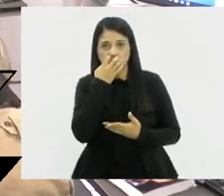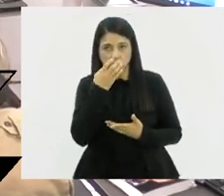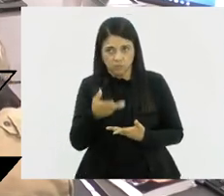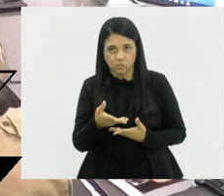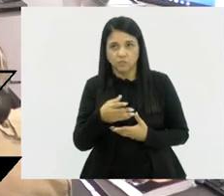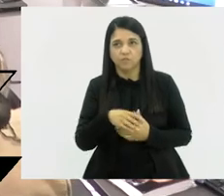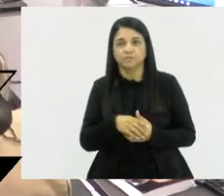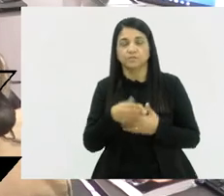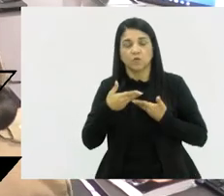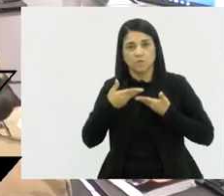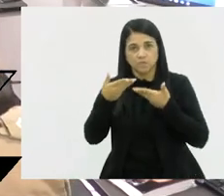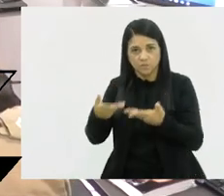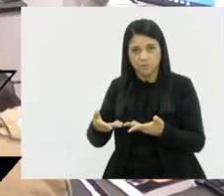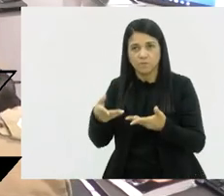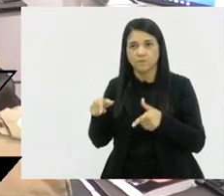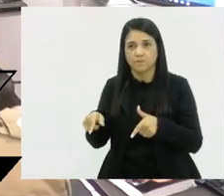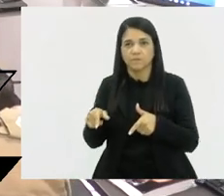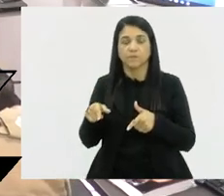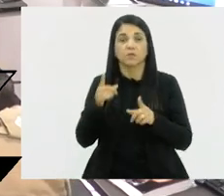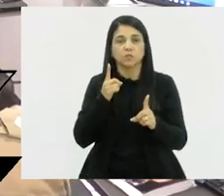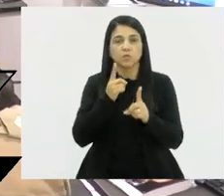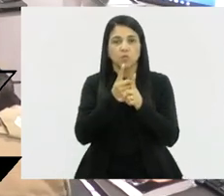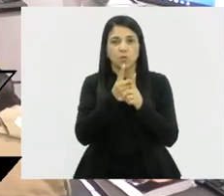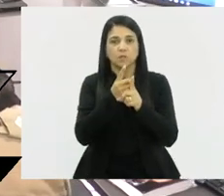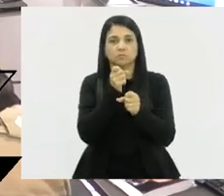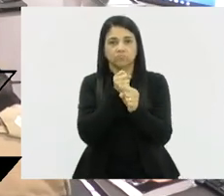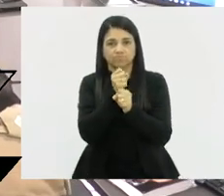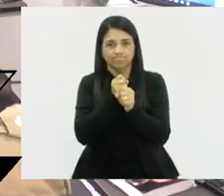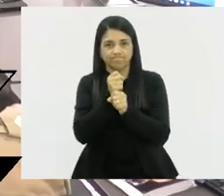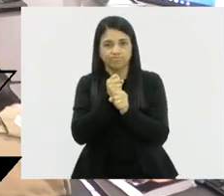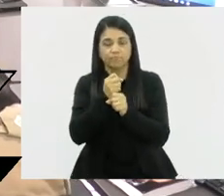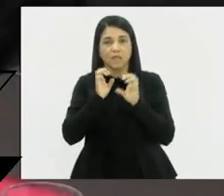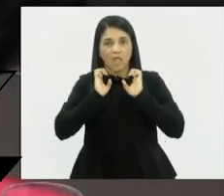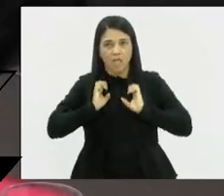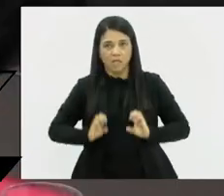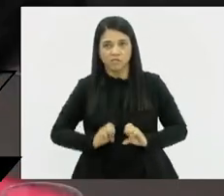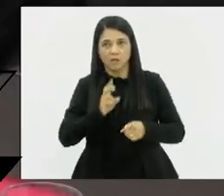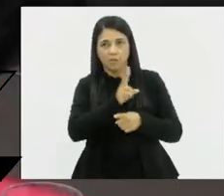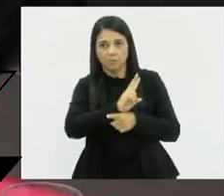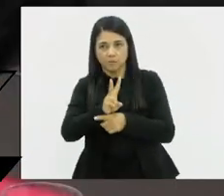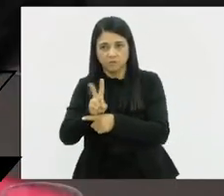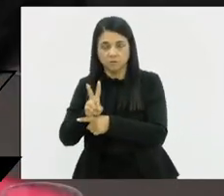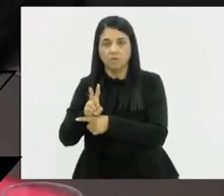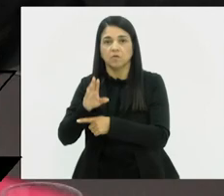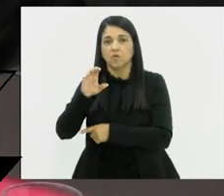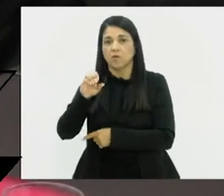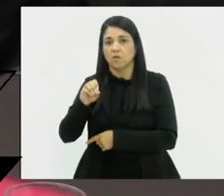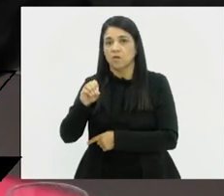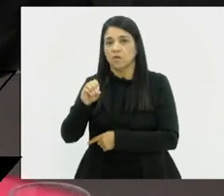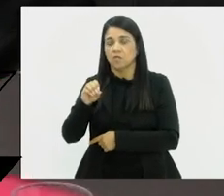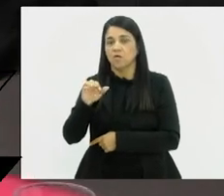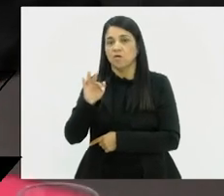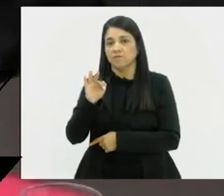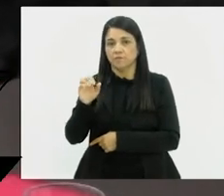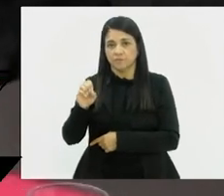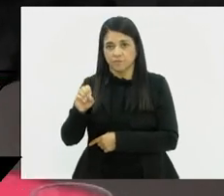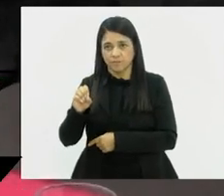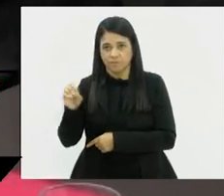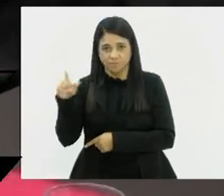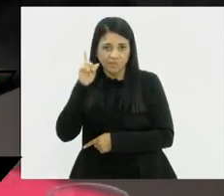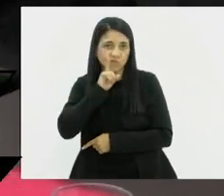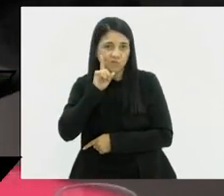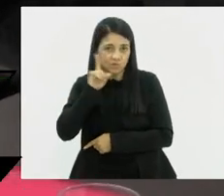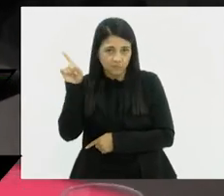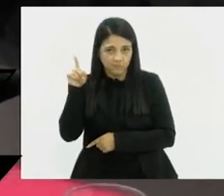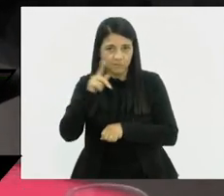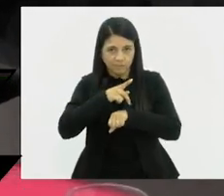Fui convidada há pouco a participar do encontro anual de ética e proteção animal em Oxford, e eu trago aqui uma base educacional